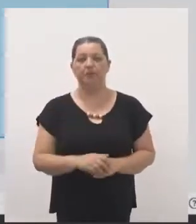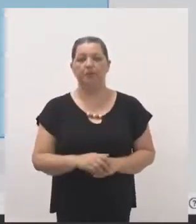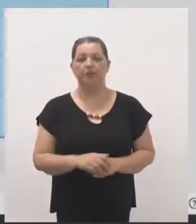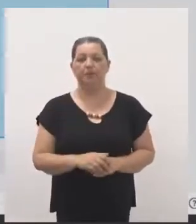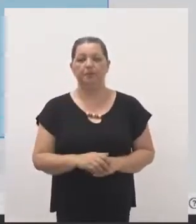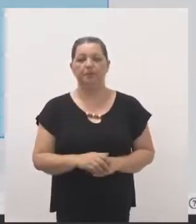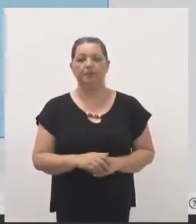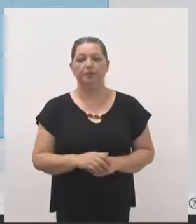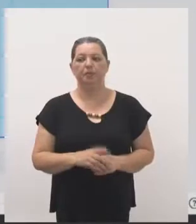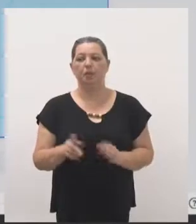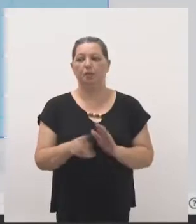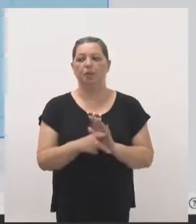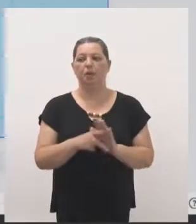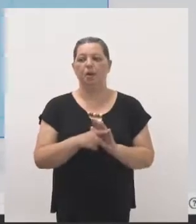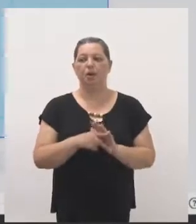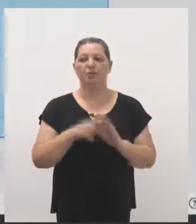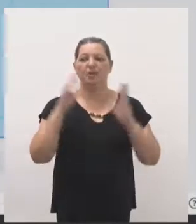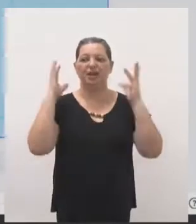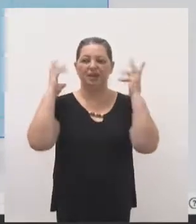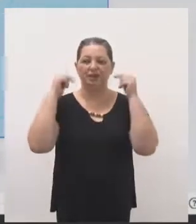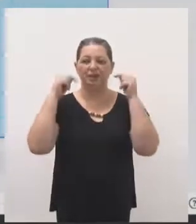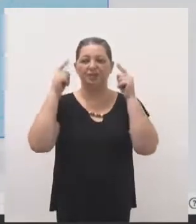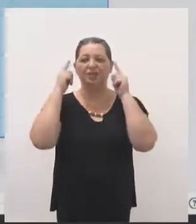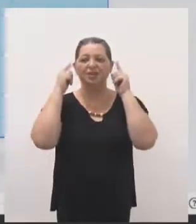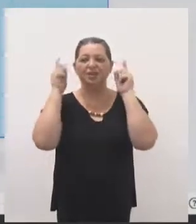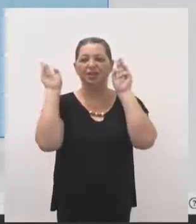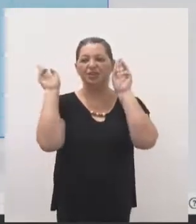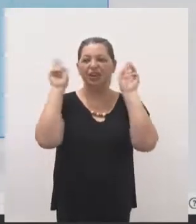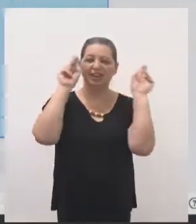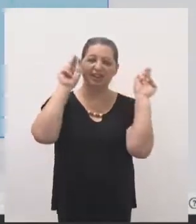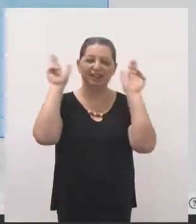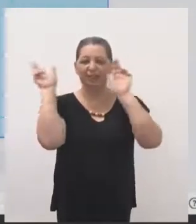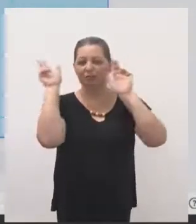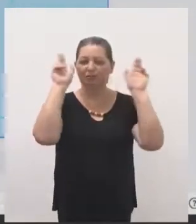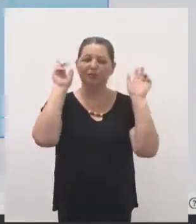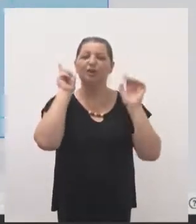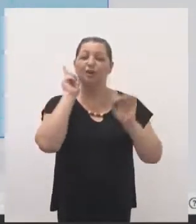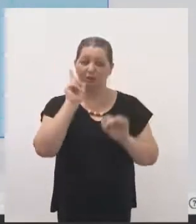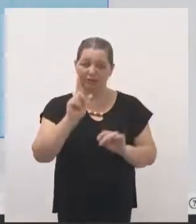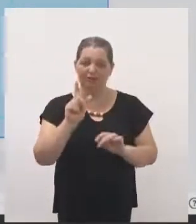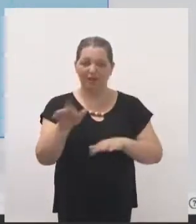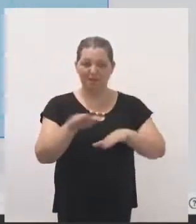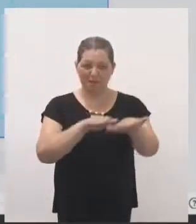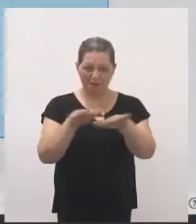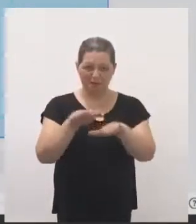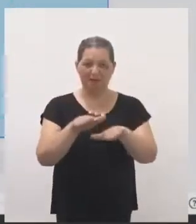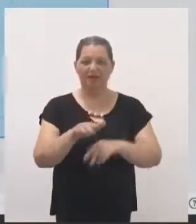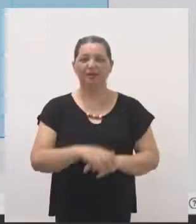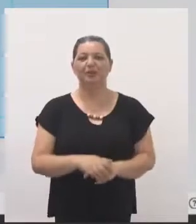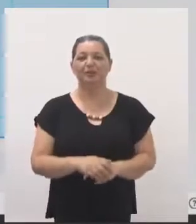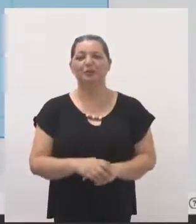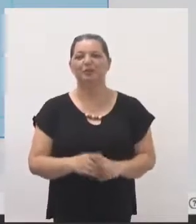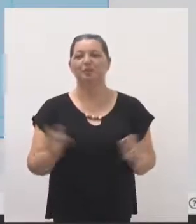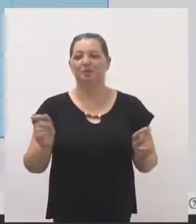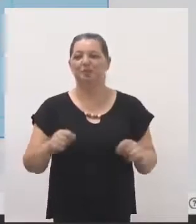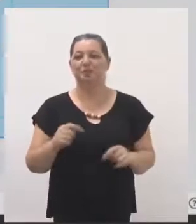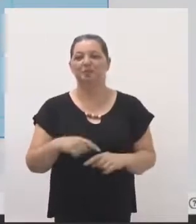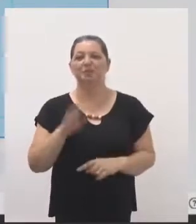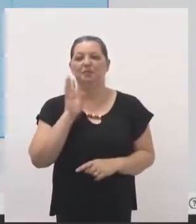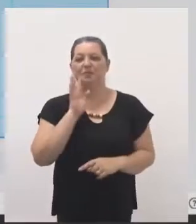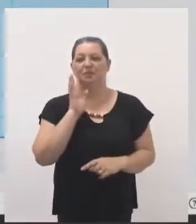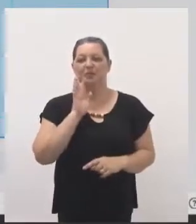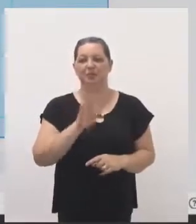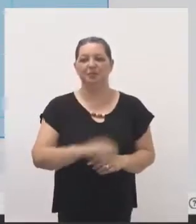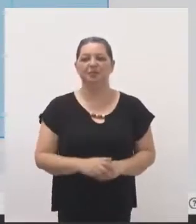esse bichinho aqui mexendo as orelhinhas. Então, eu consigo filtrar dessa forma. Isso aqui é algo bem legal no Canva.